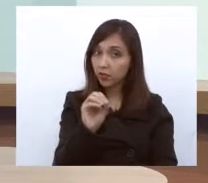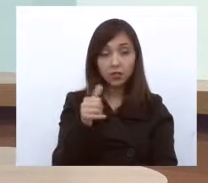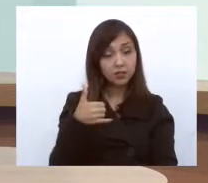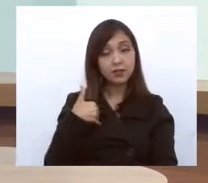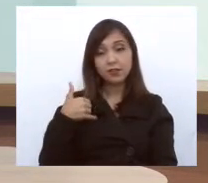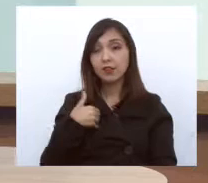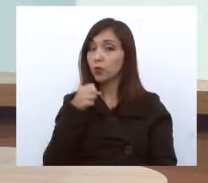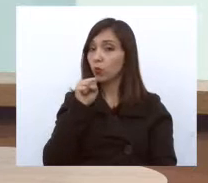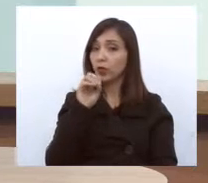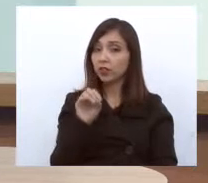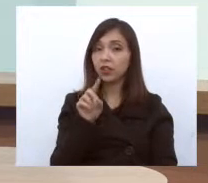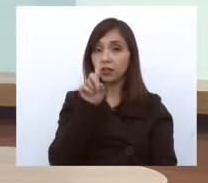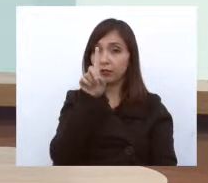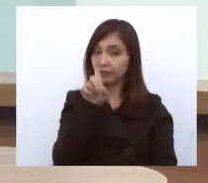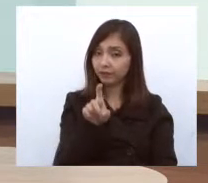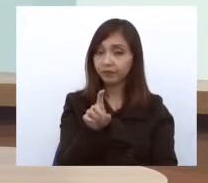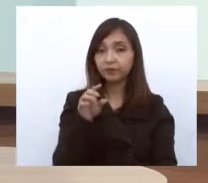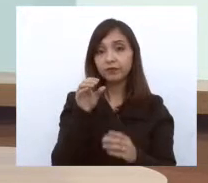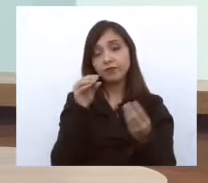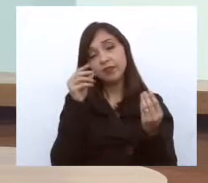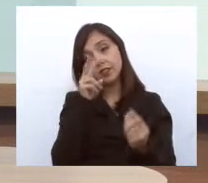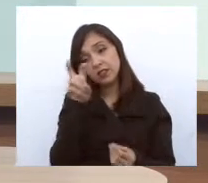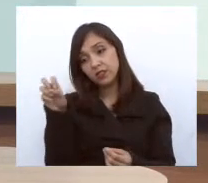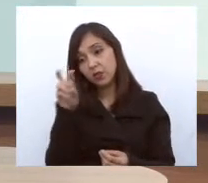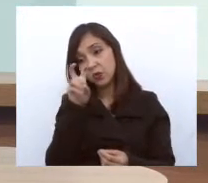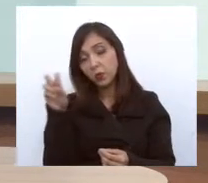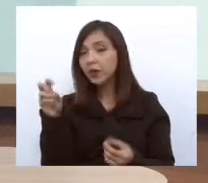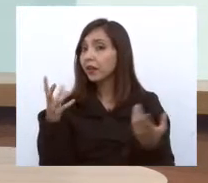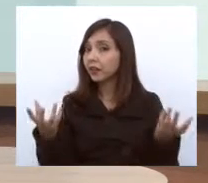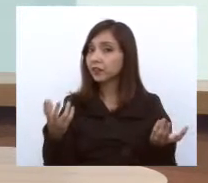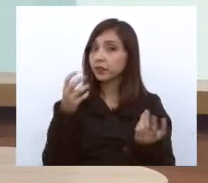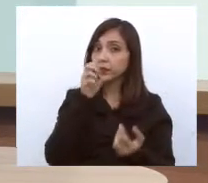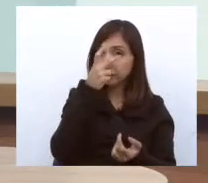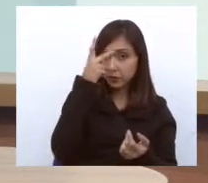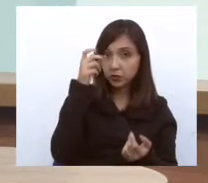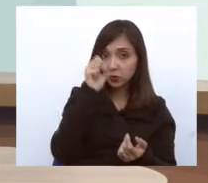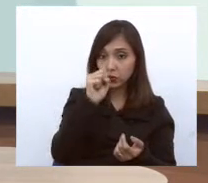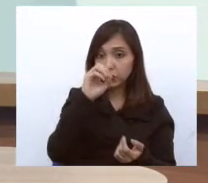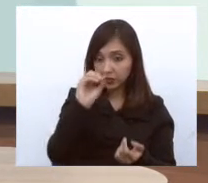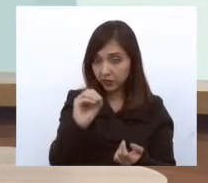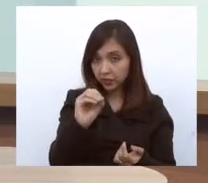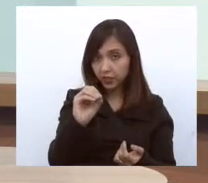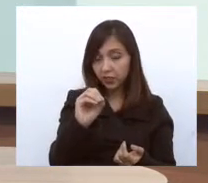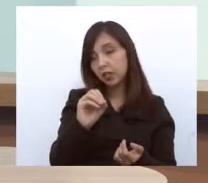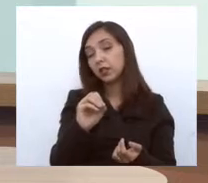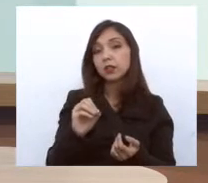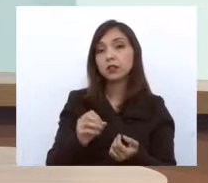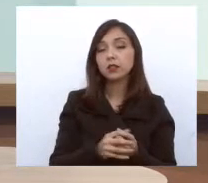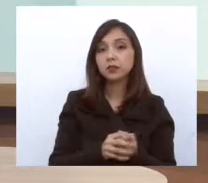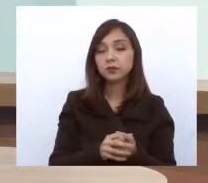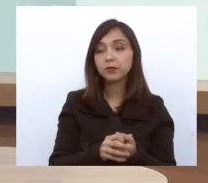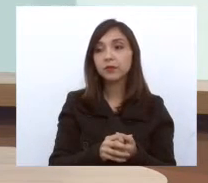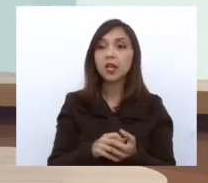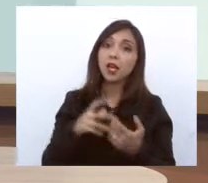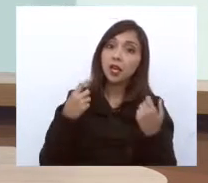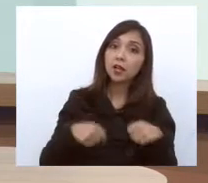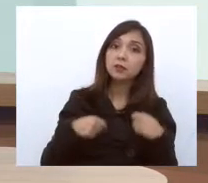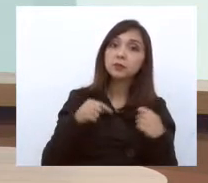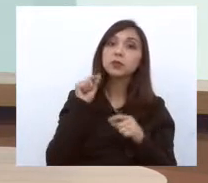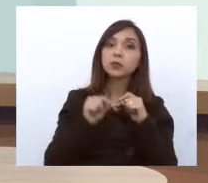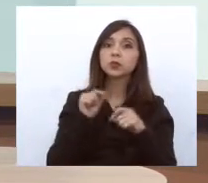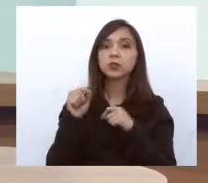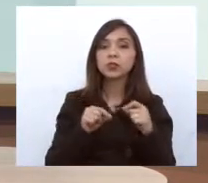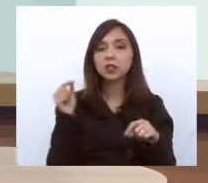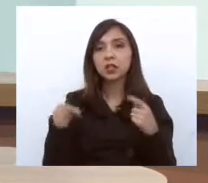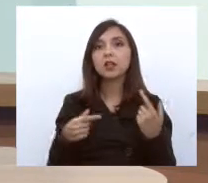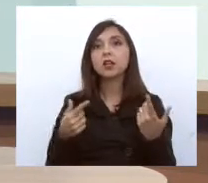80 anos, 50 anos, 50 anos. Então uma pessoa de 80 anos, vereador Heleno Metalúrgico, ela precisa,